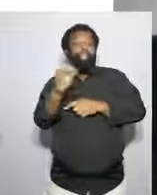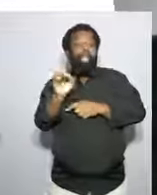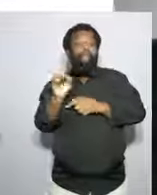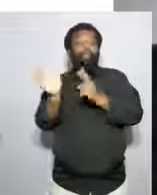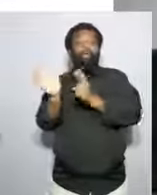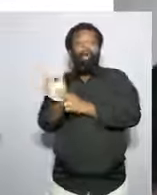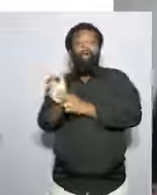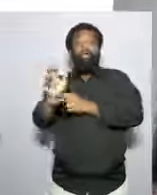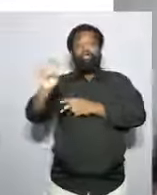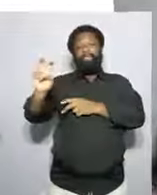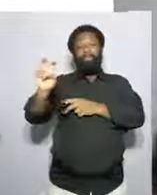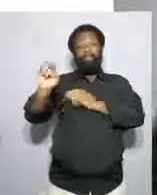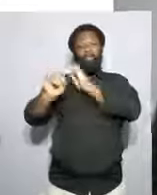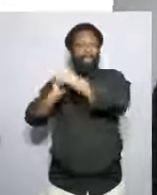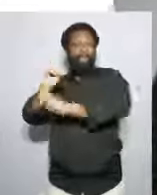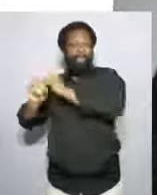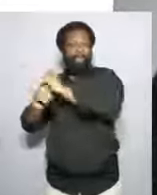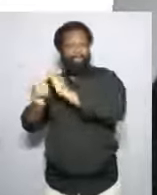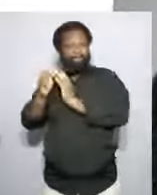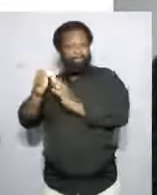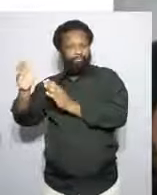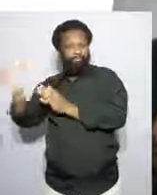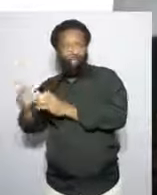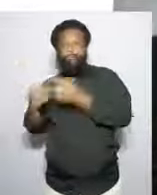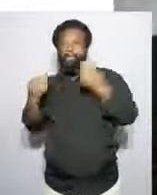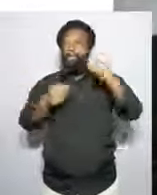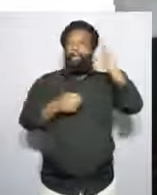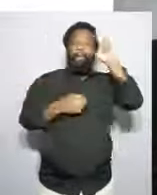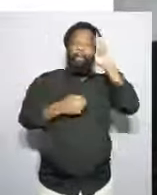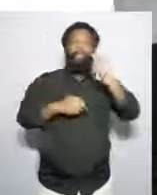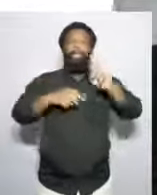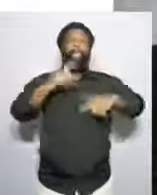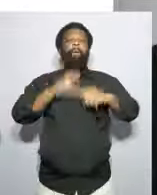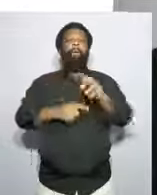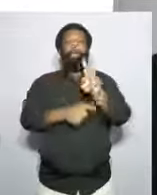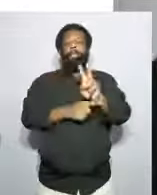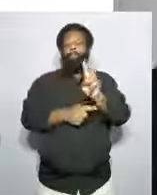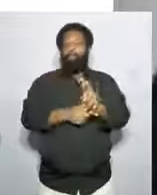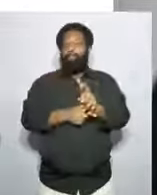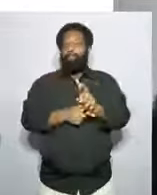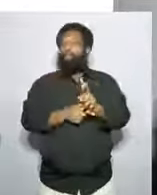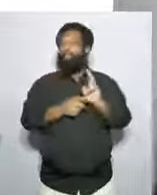vocês precisam lembrar dessa parte de elementos representativos. Geralmente,